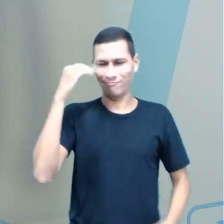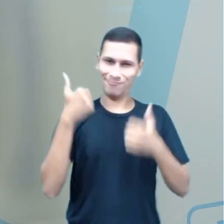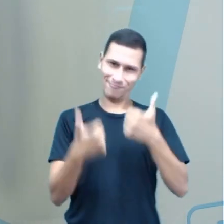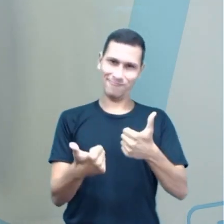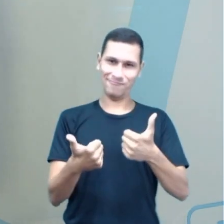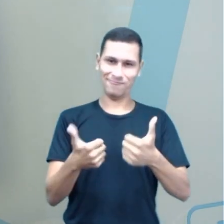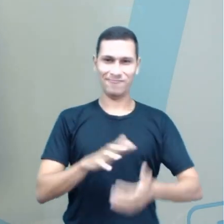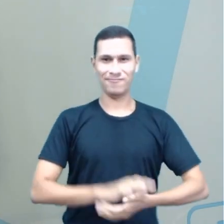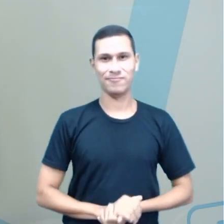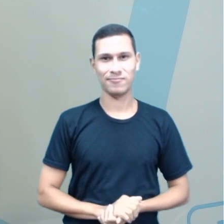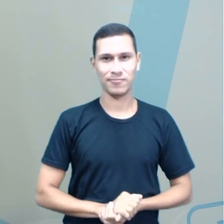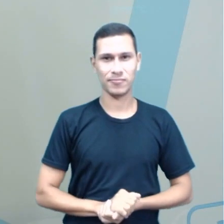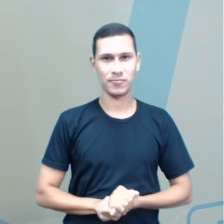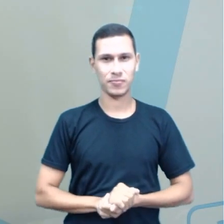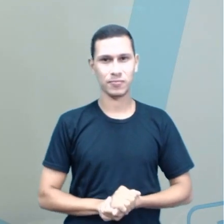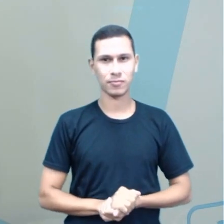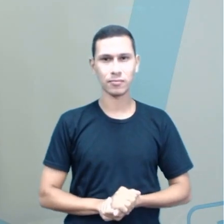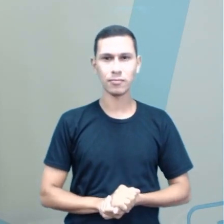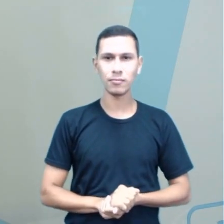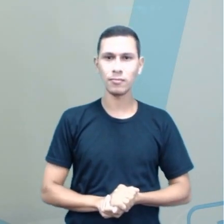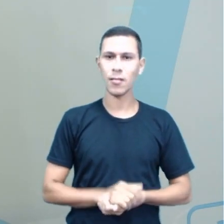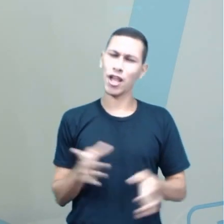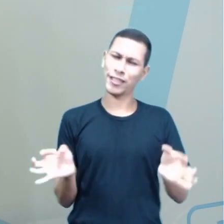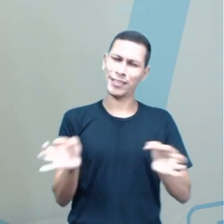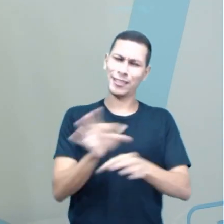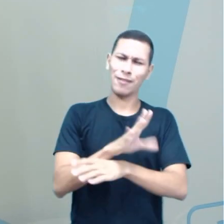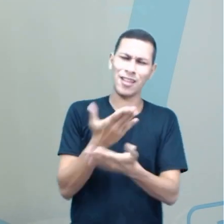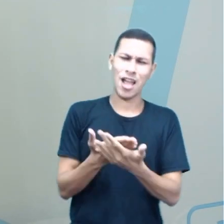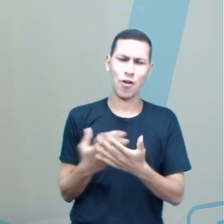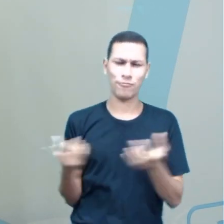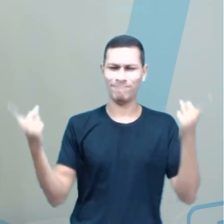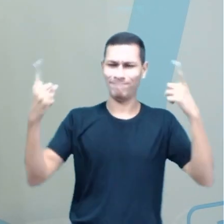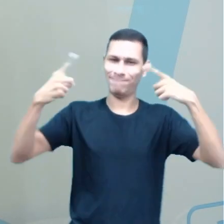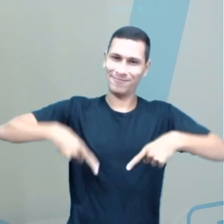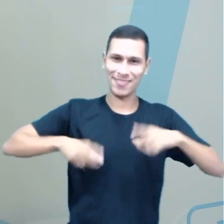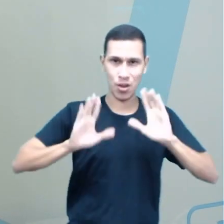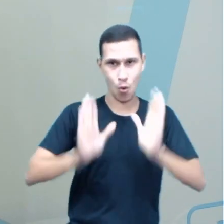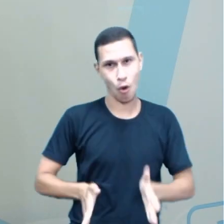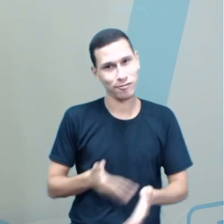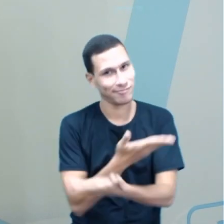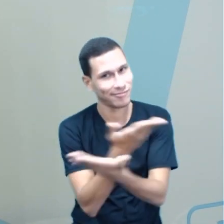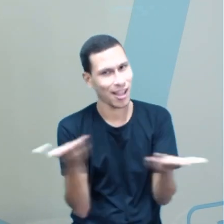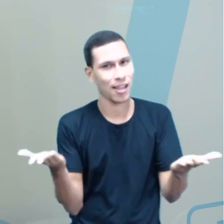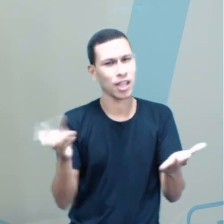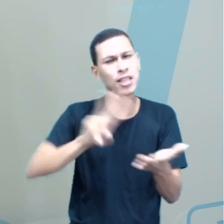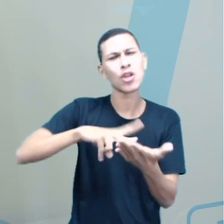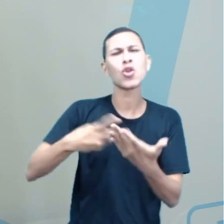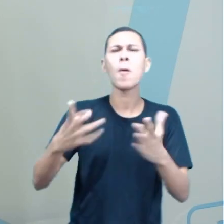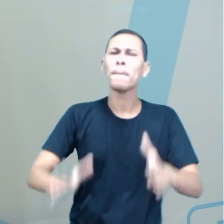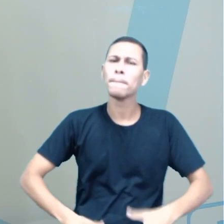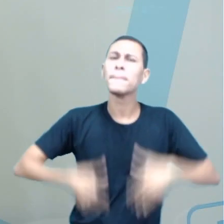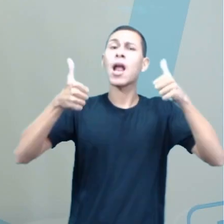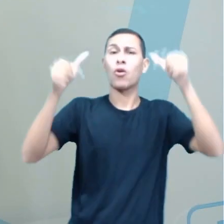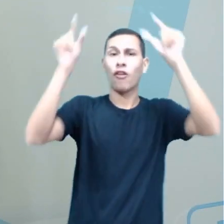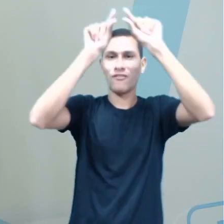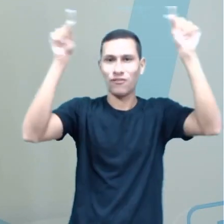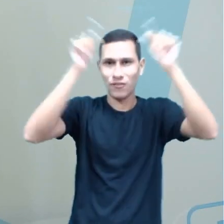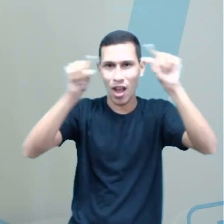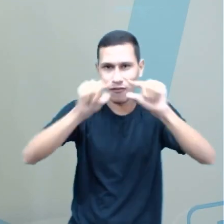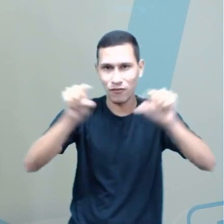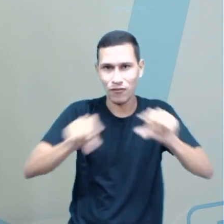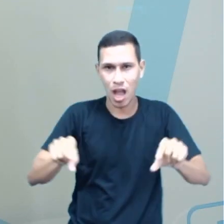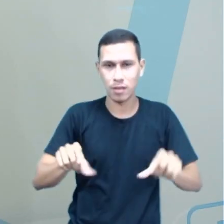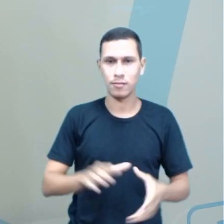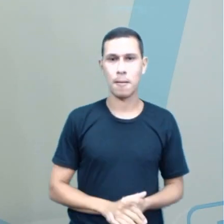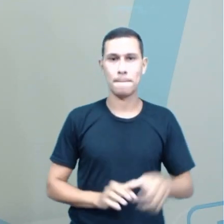certo? Para finalizar, a gente tem o nosso desafio de hoje, né? Qual é a melhor tradução para as frases abaixo? Maria